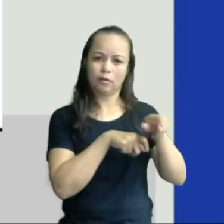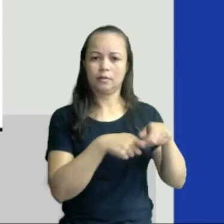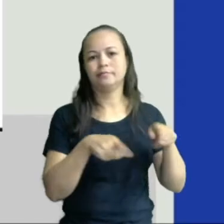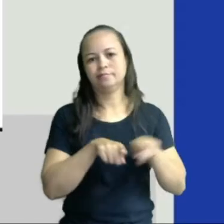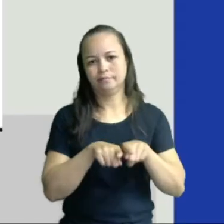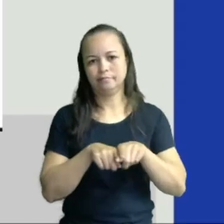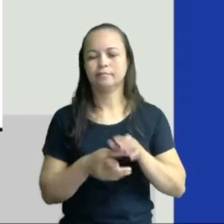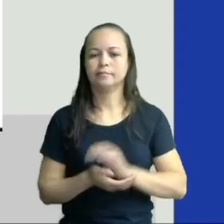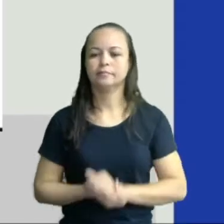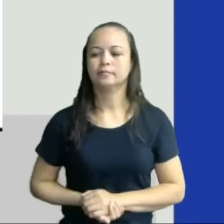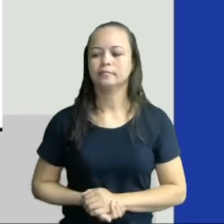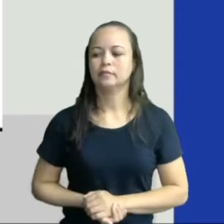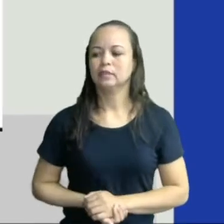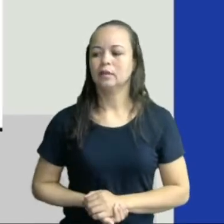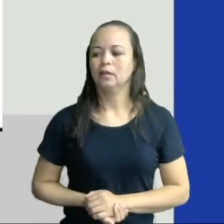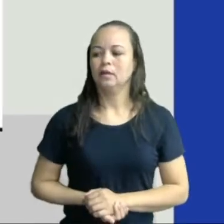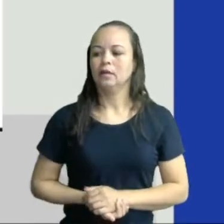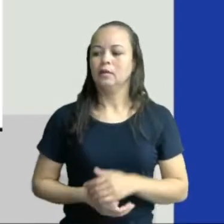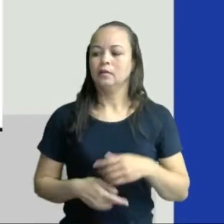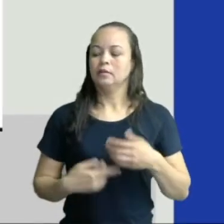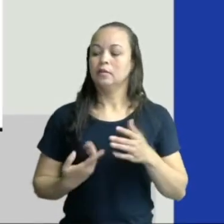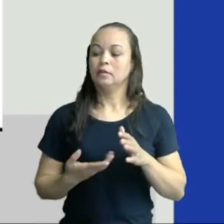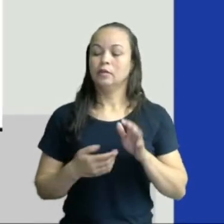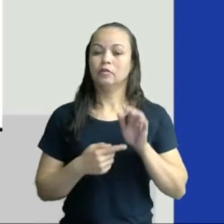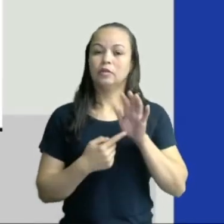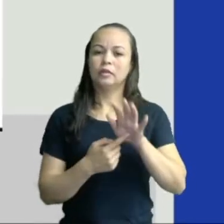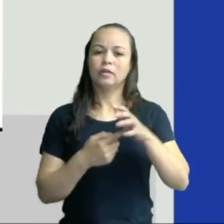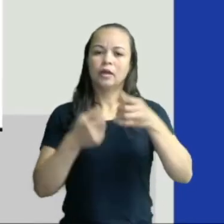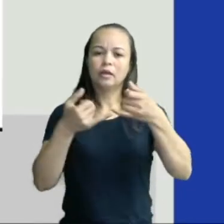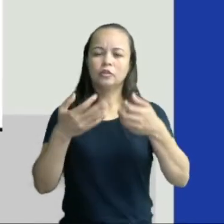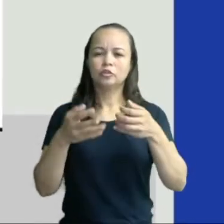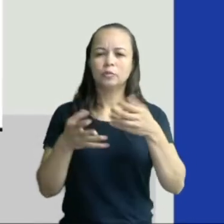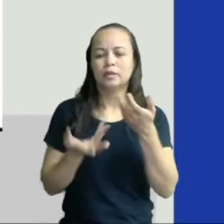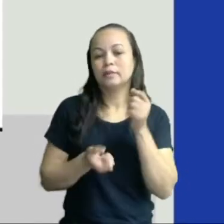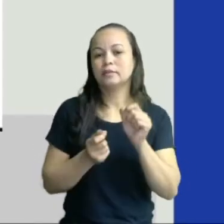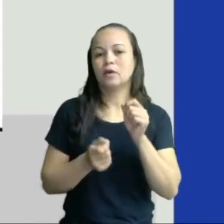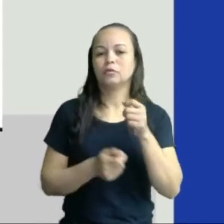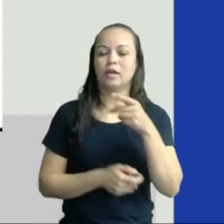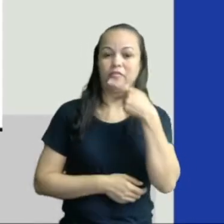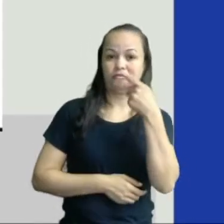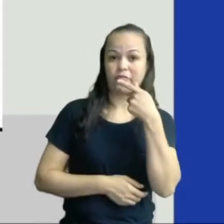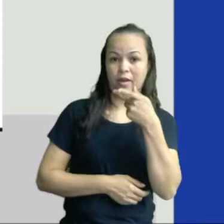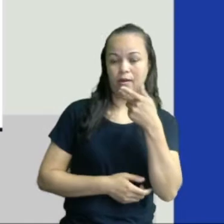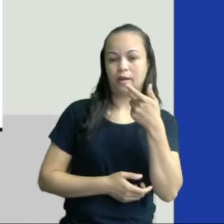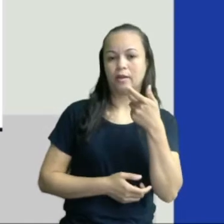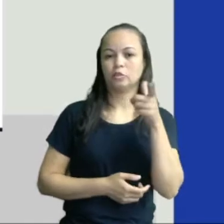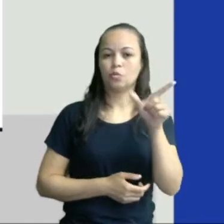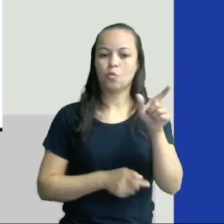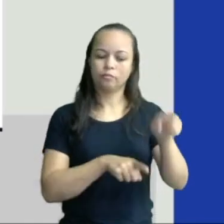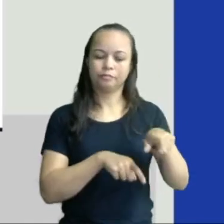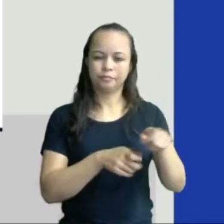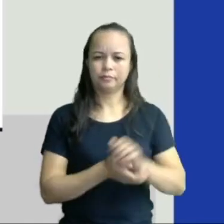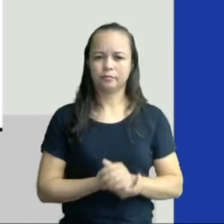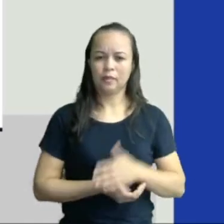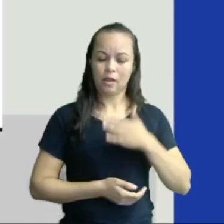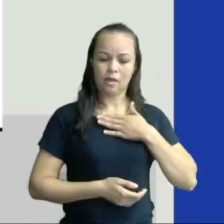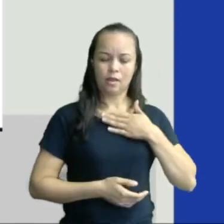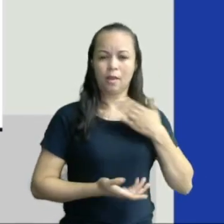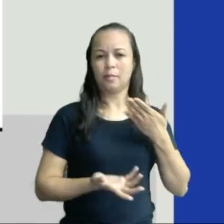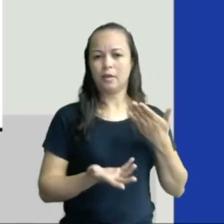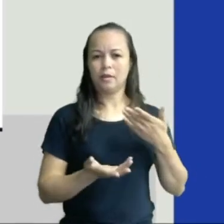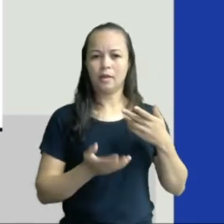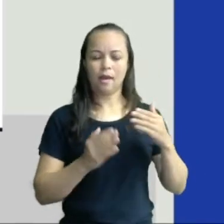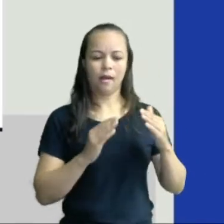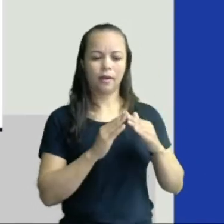Olha só, eu trouxe esse depoimento, veja que interessante a fala desse trabalhador rural. Na minha propriedade trabalho